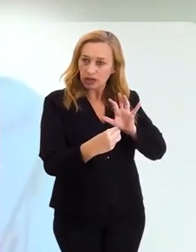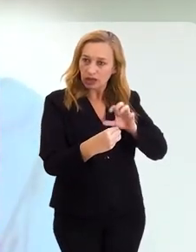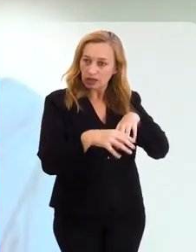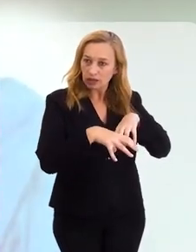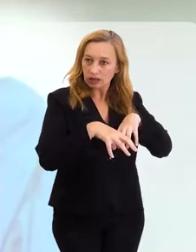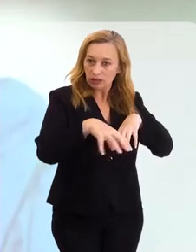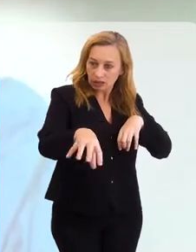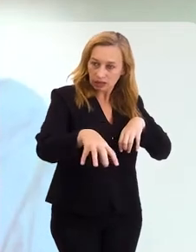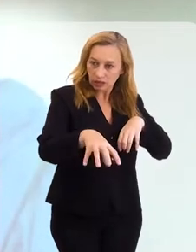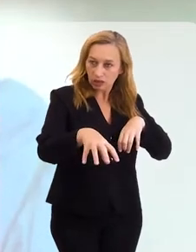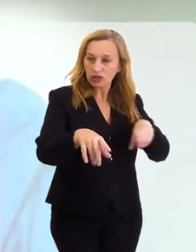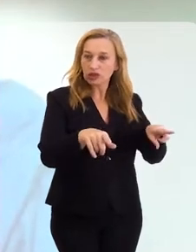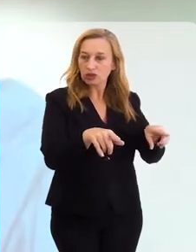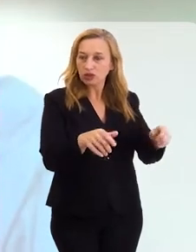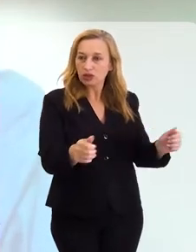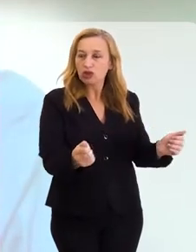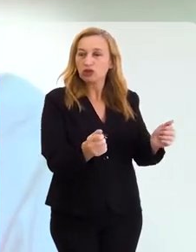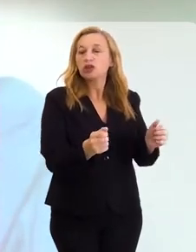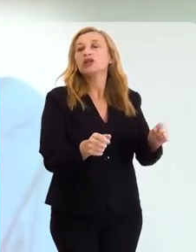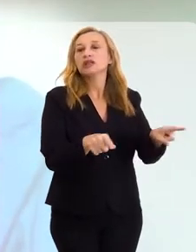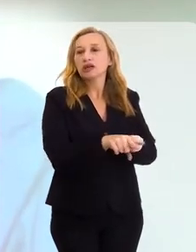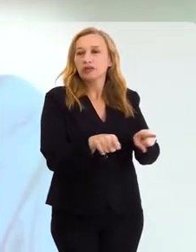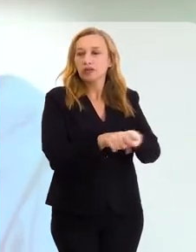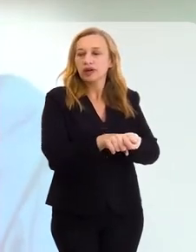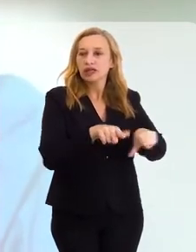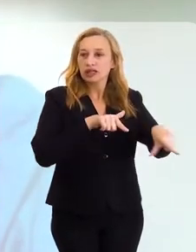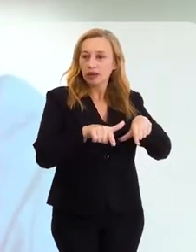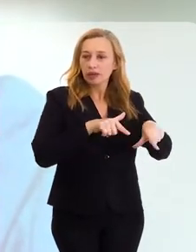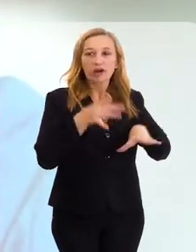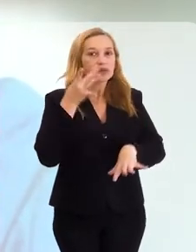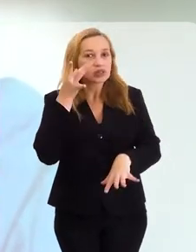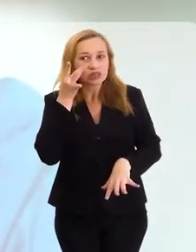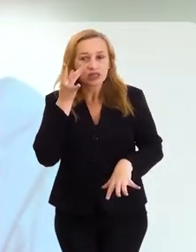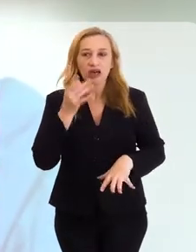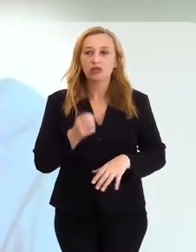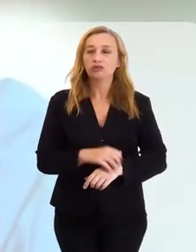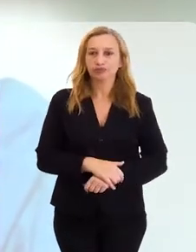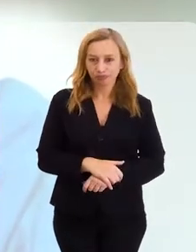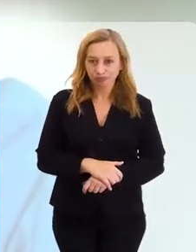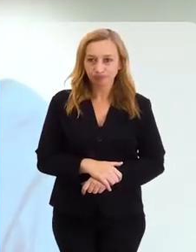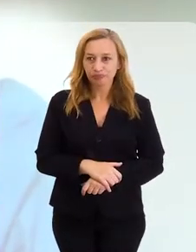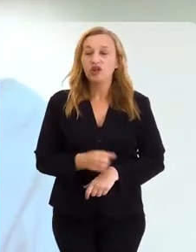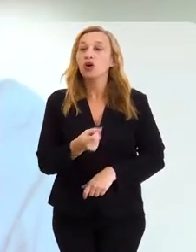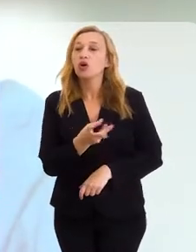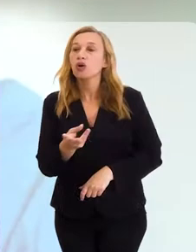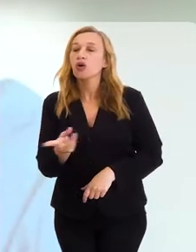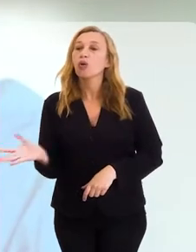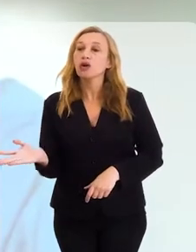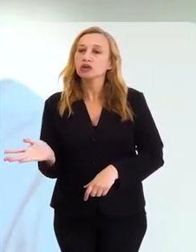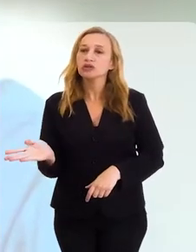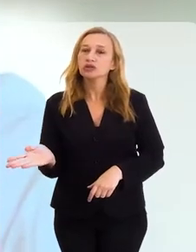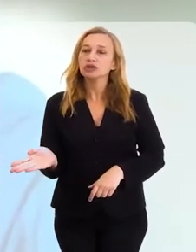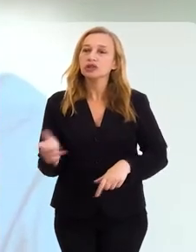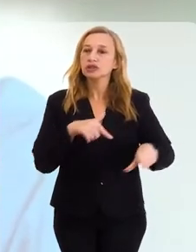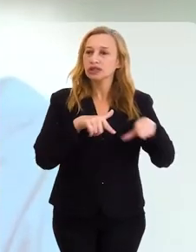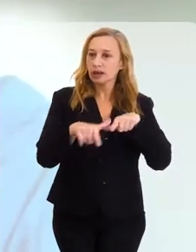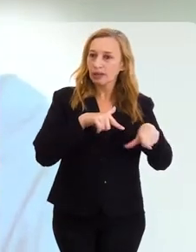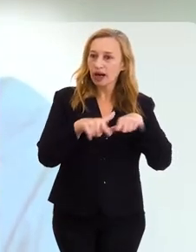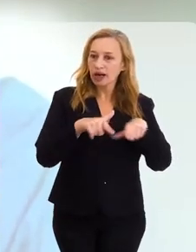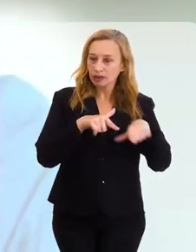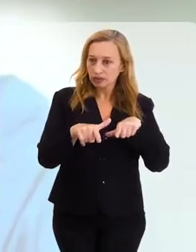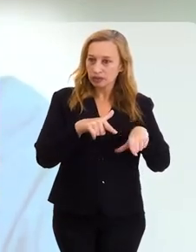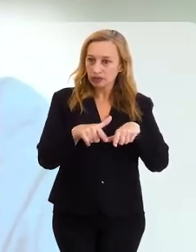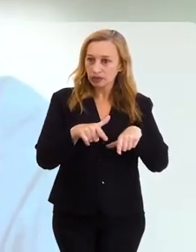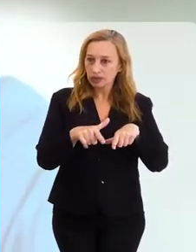da jornada de trabalho ou quantas vezes o indivíduo deve retornar ao trabalho presencial, né, dentro de uma jornada